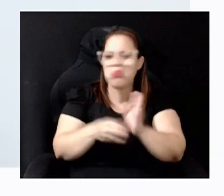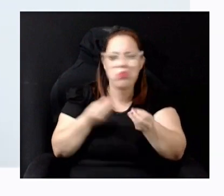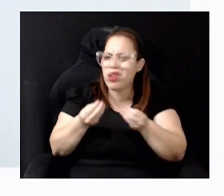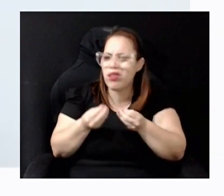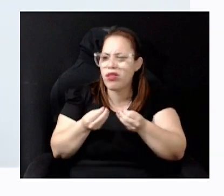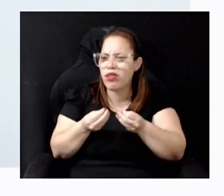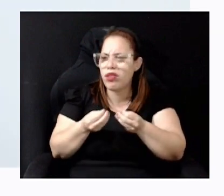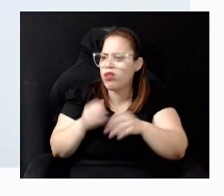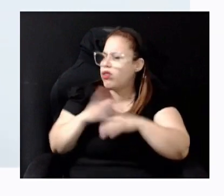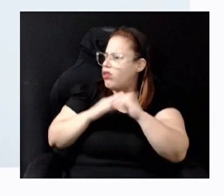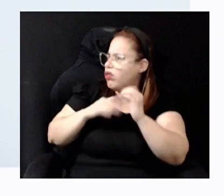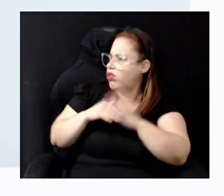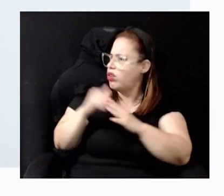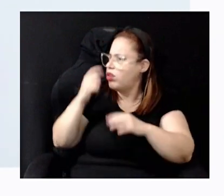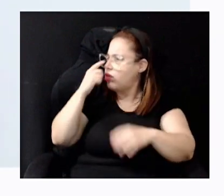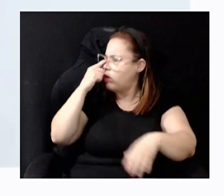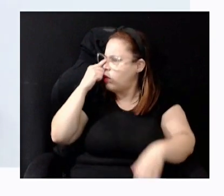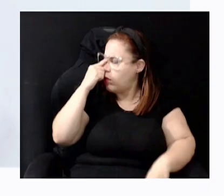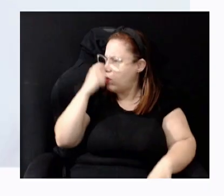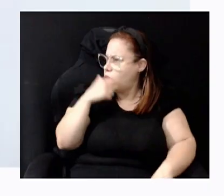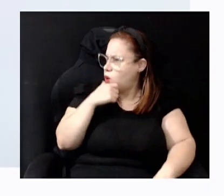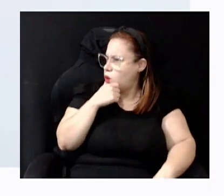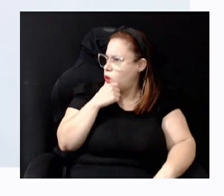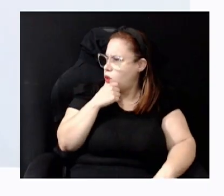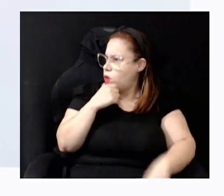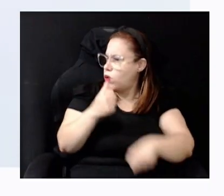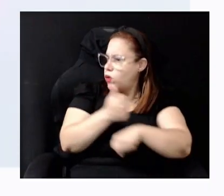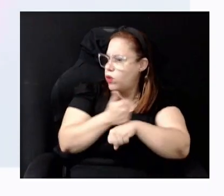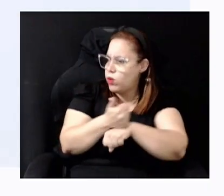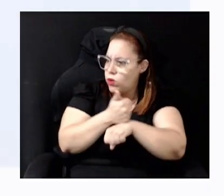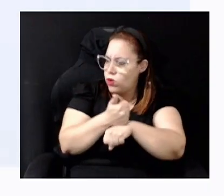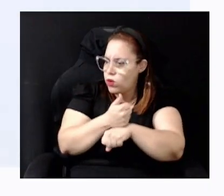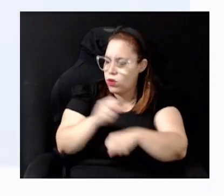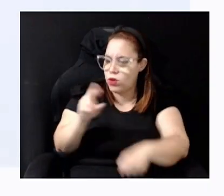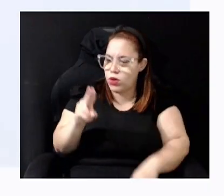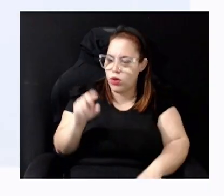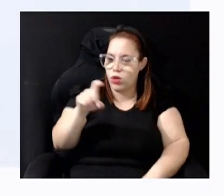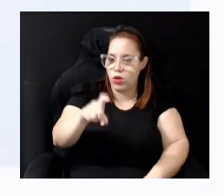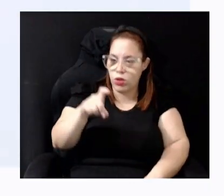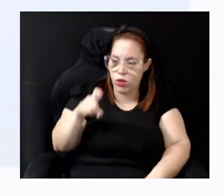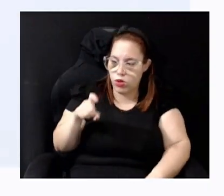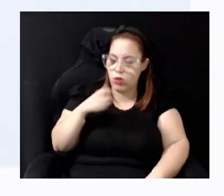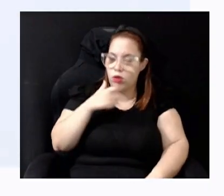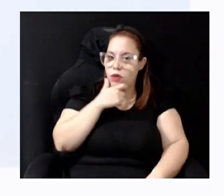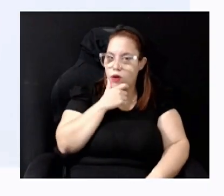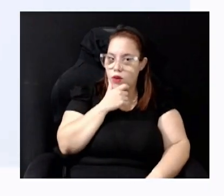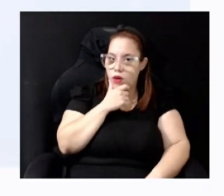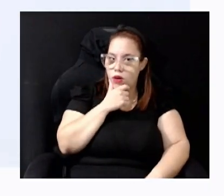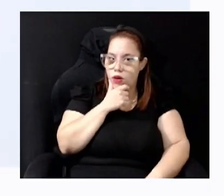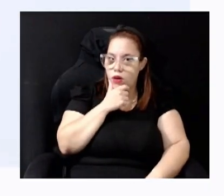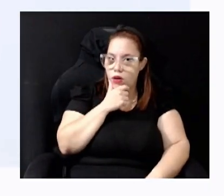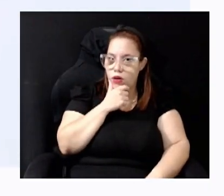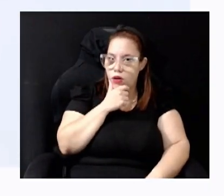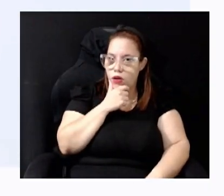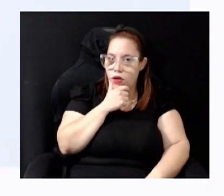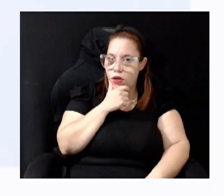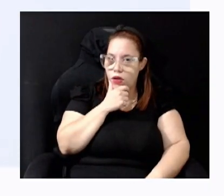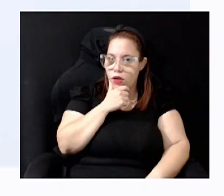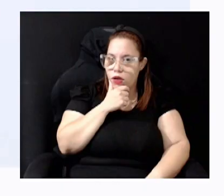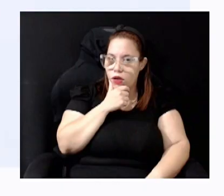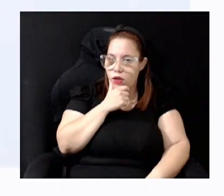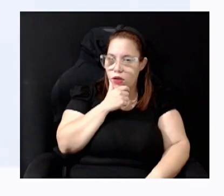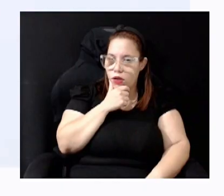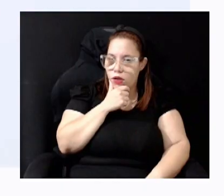atuação de um profissional de UX Design está na intersecção entre